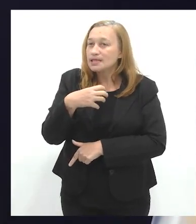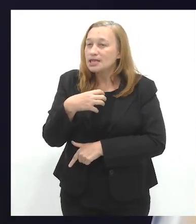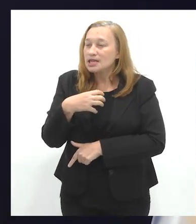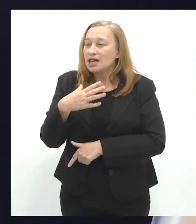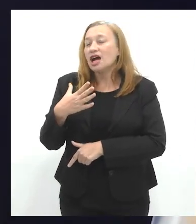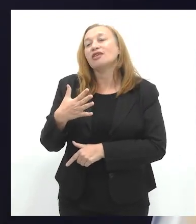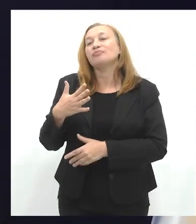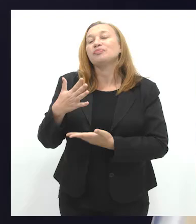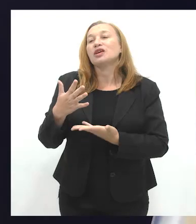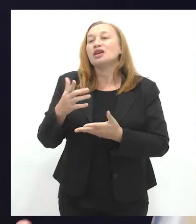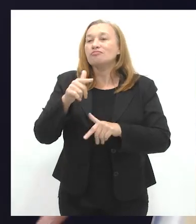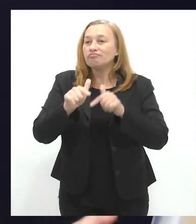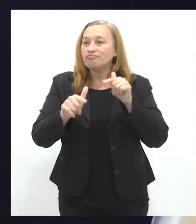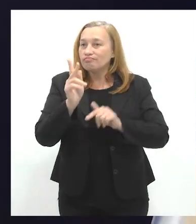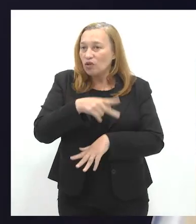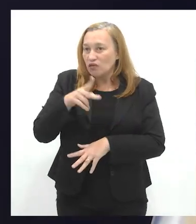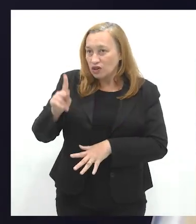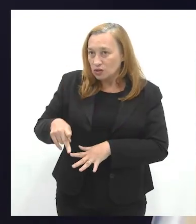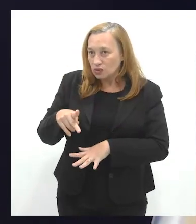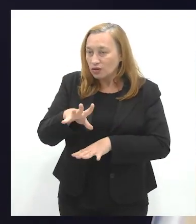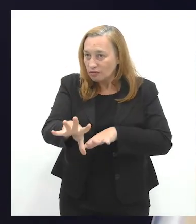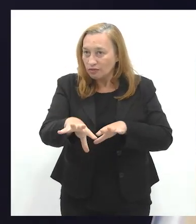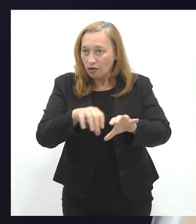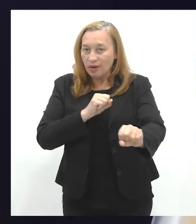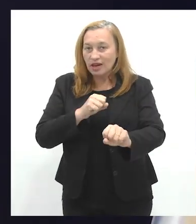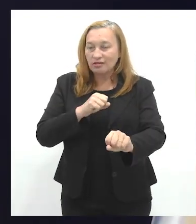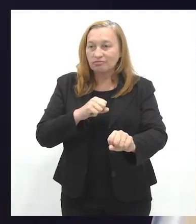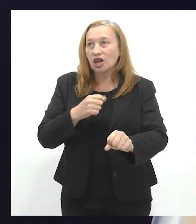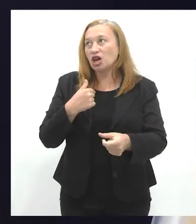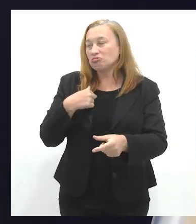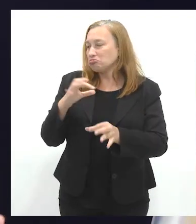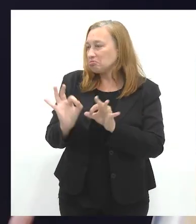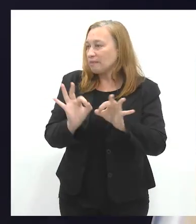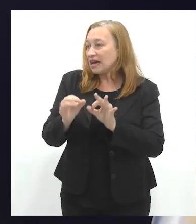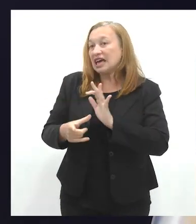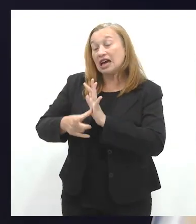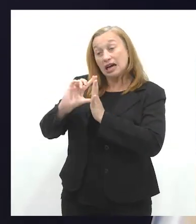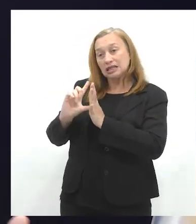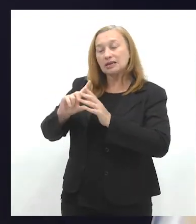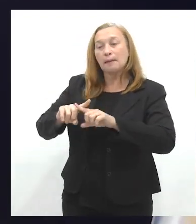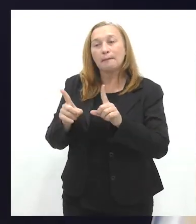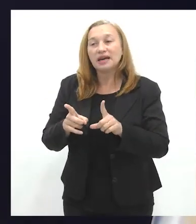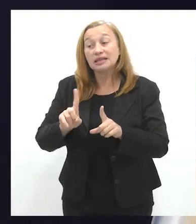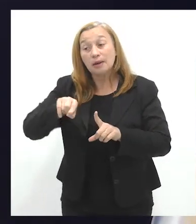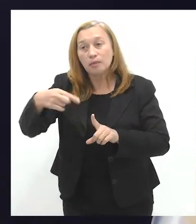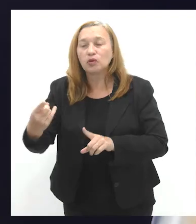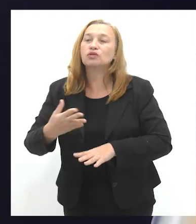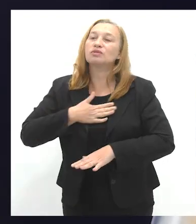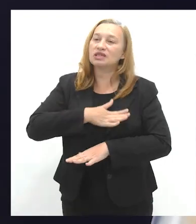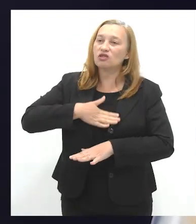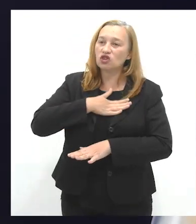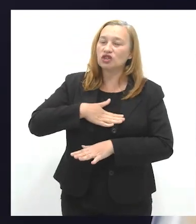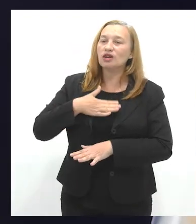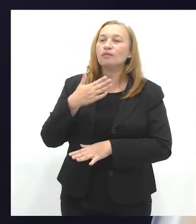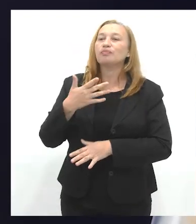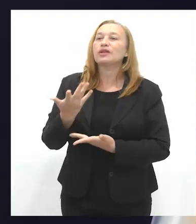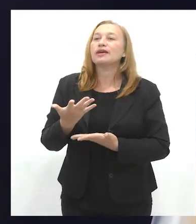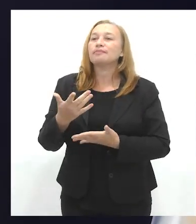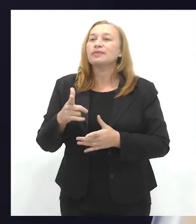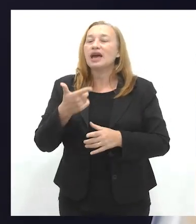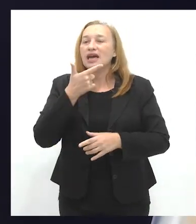Tá? Não foi planejado, foi algo que aconteceu. Né? Eu entrei por conta do inglês, eu gostava da língua e fui para a sala de